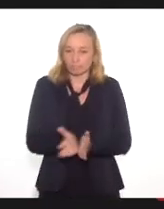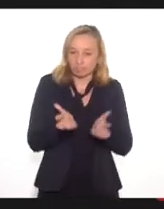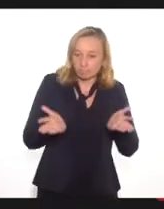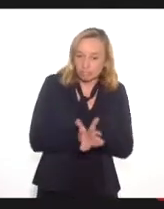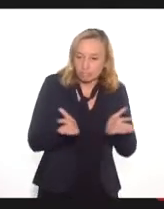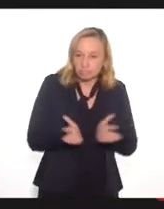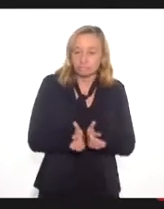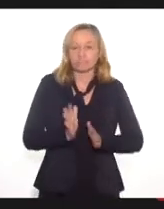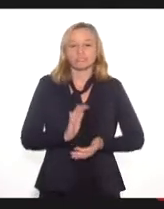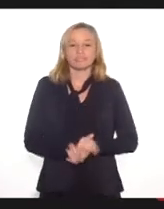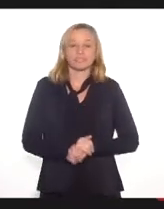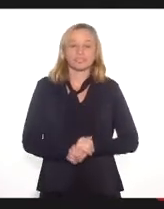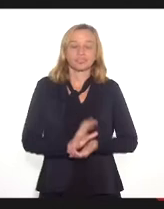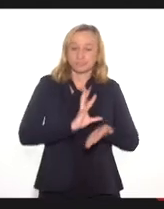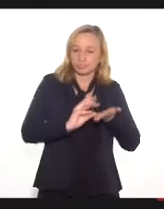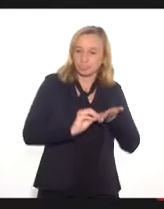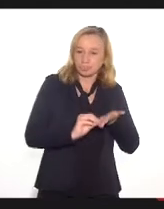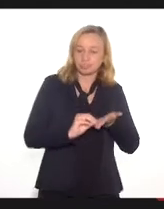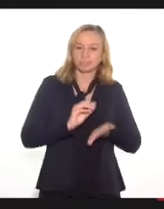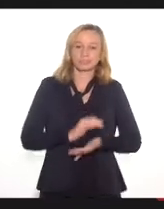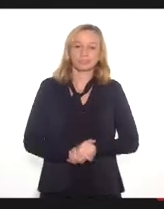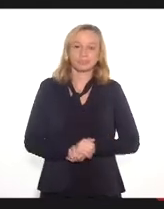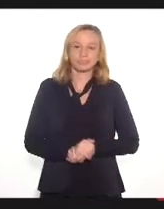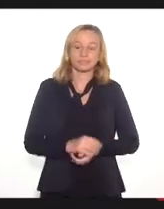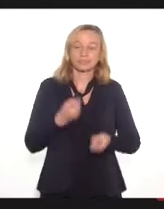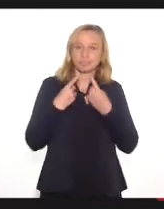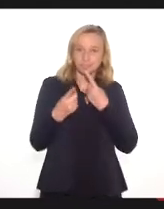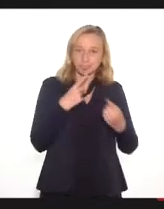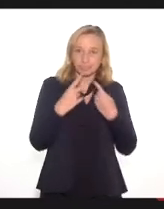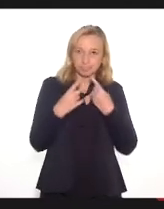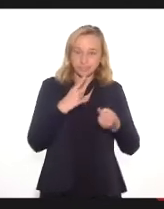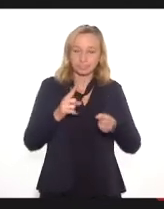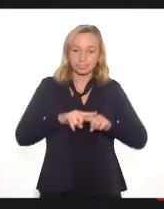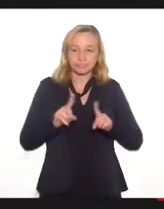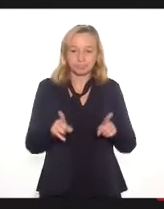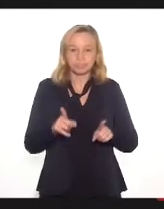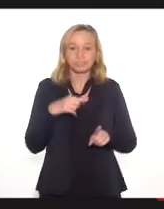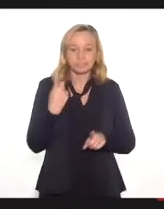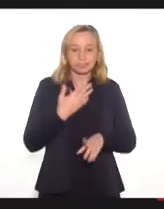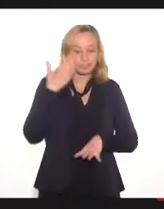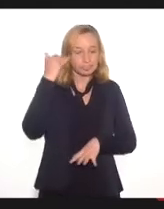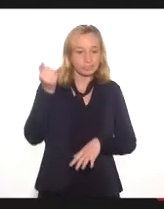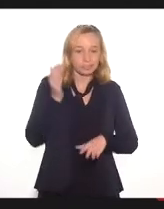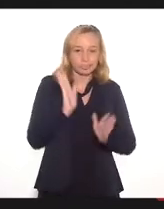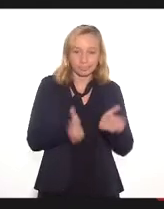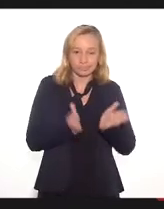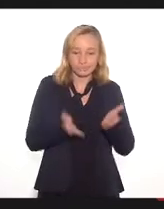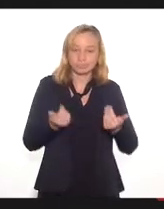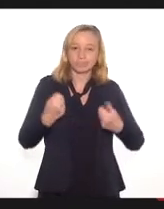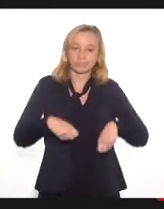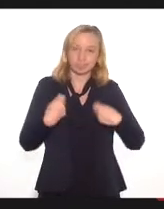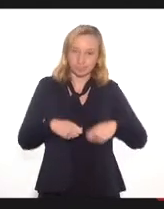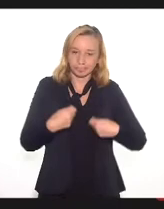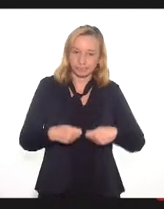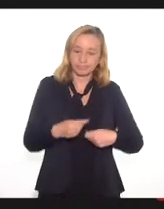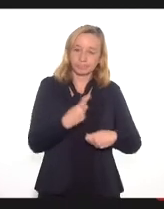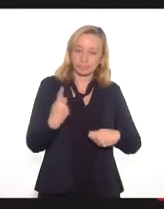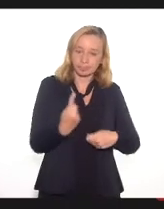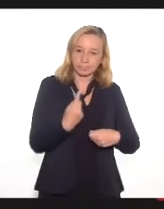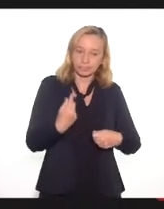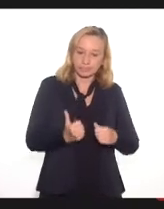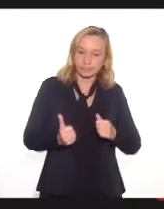que até então era discutida, mas a gente sabe que hoje a necessidade da gente